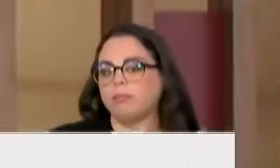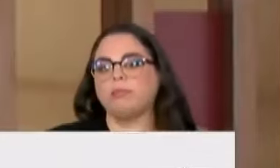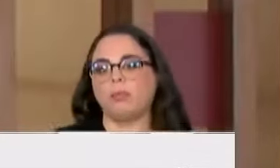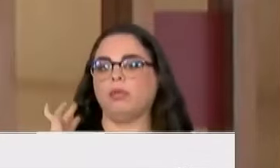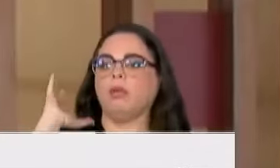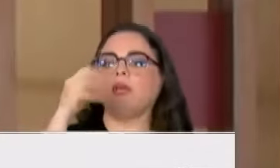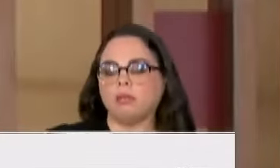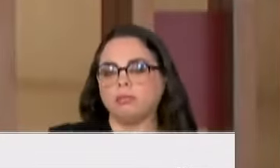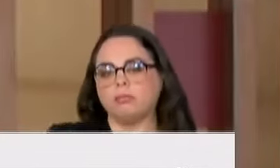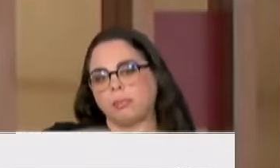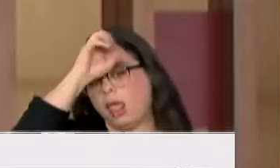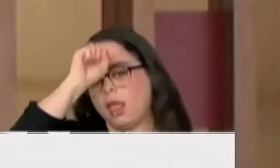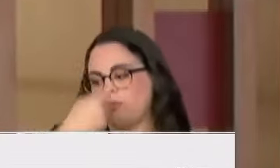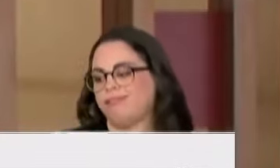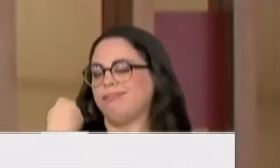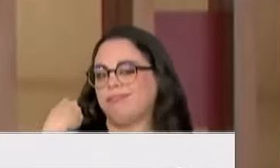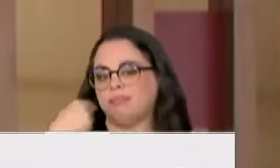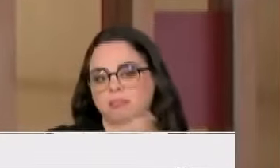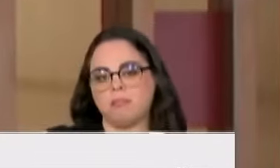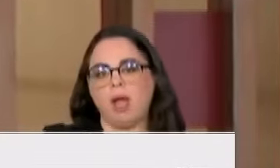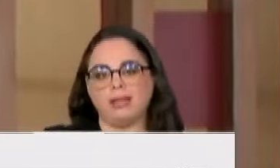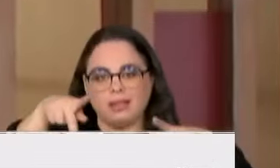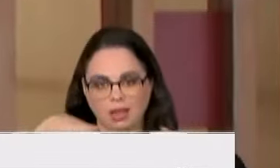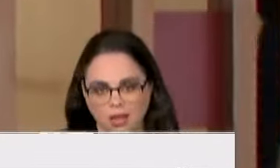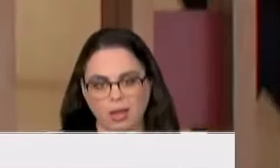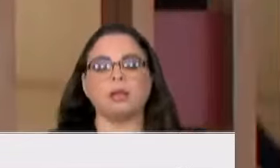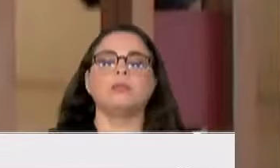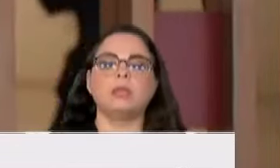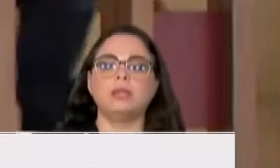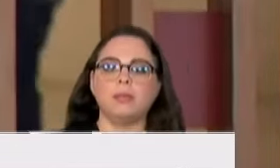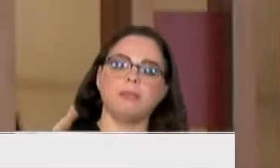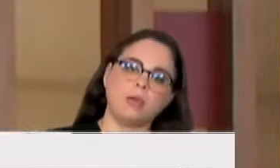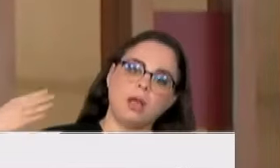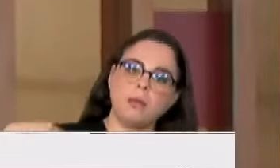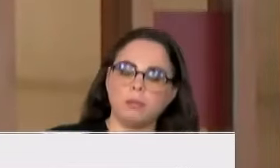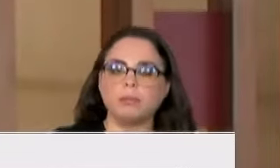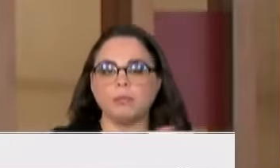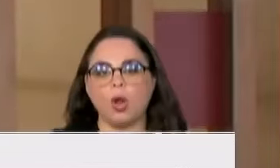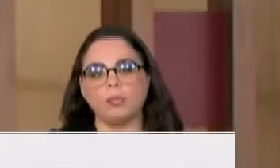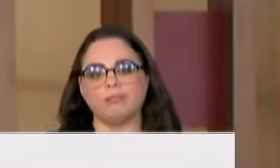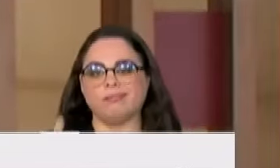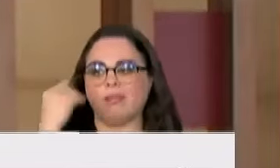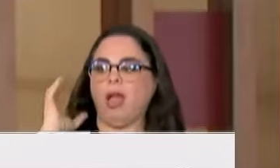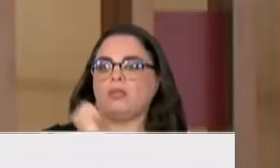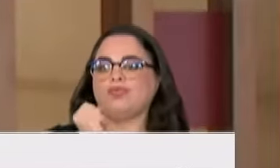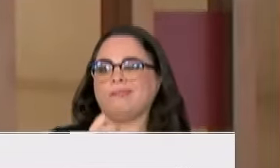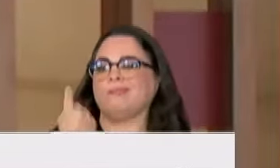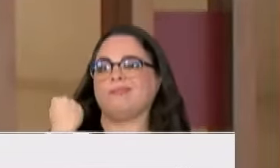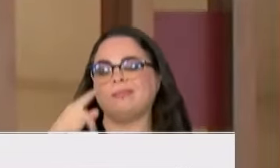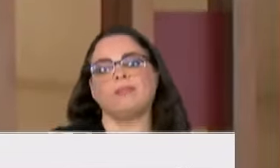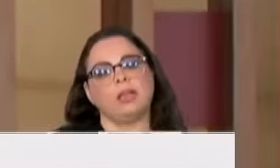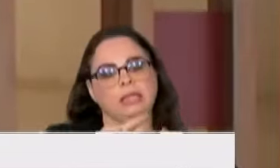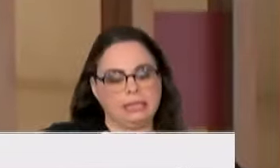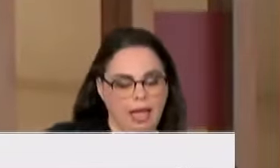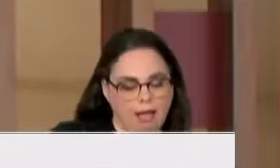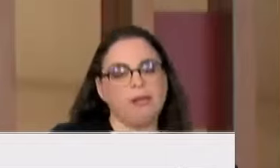resgate no Líbano e, principalmente, nas últimas lições aprendidas do resgate que fizemos, tanto Tel Aviv